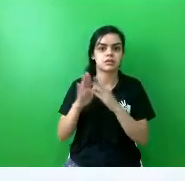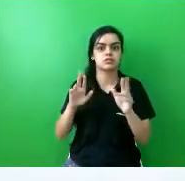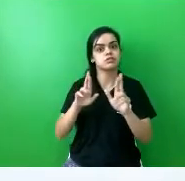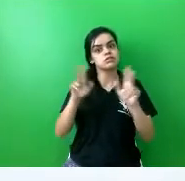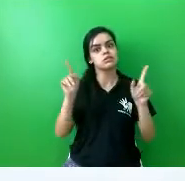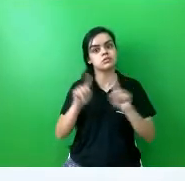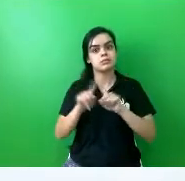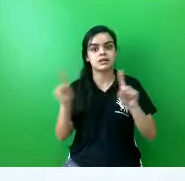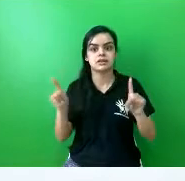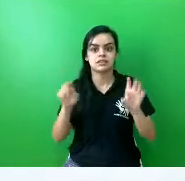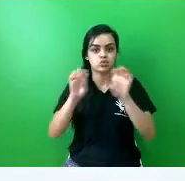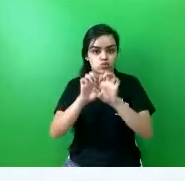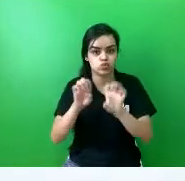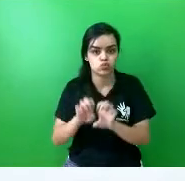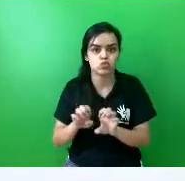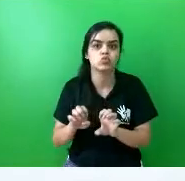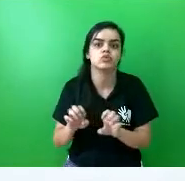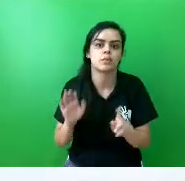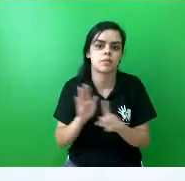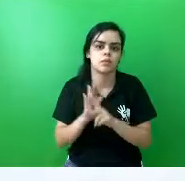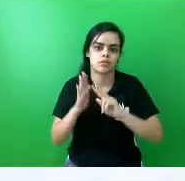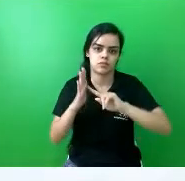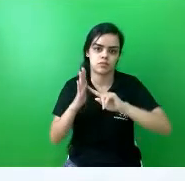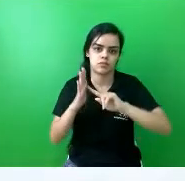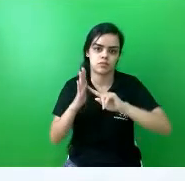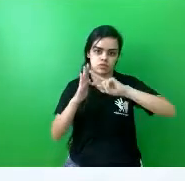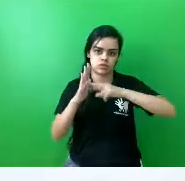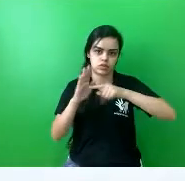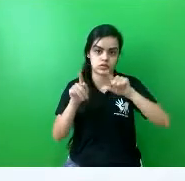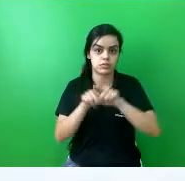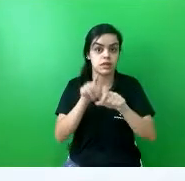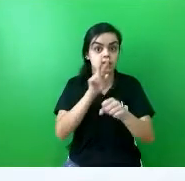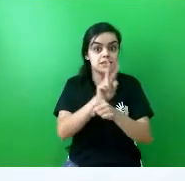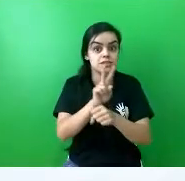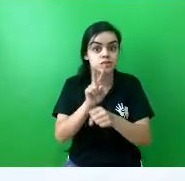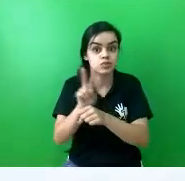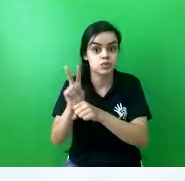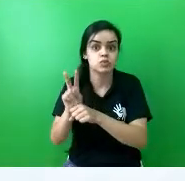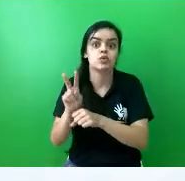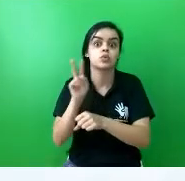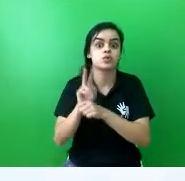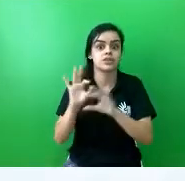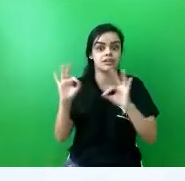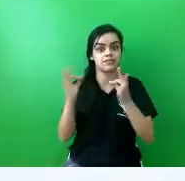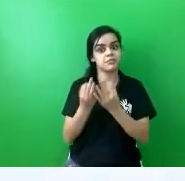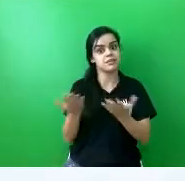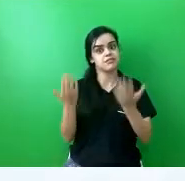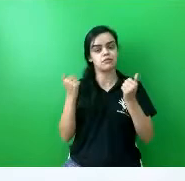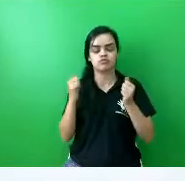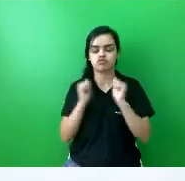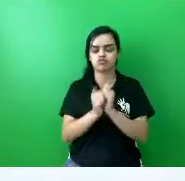assim, toda a estrutura do sindicato continua disponível ao trabalhador. Se cuidem, cuidem de quem ama e vamos